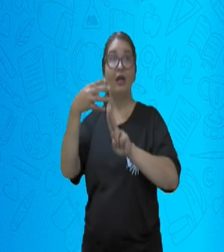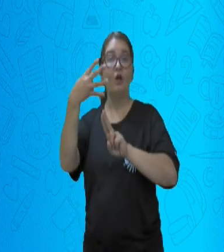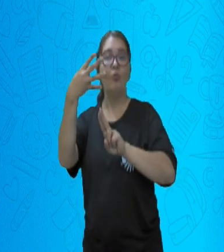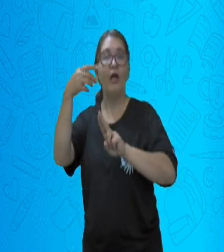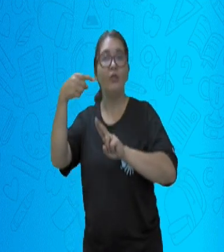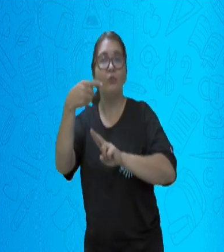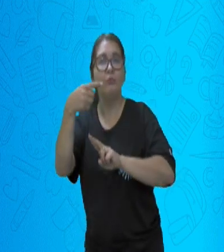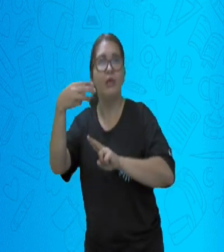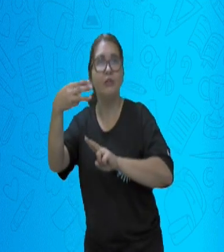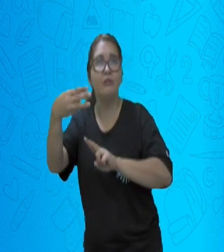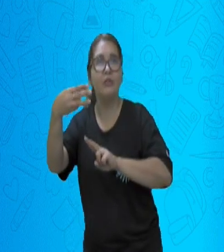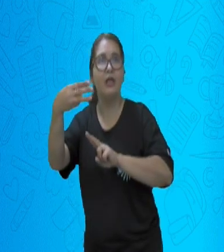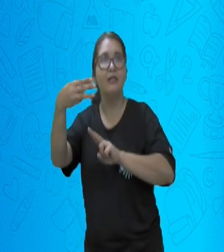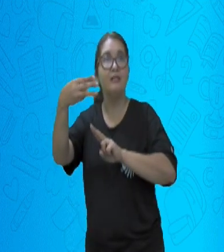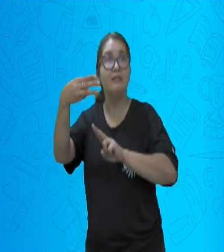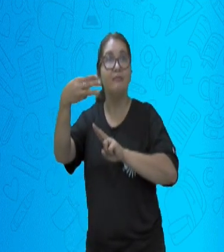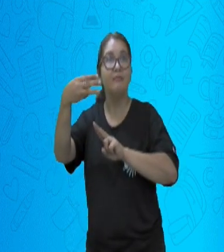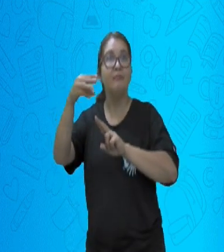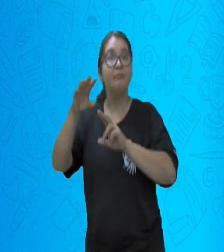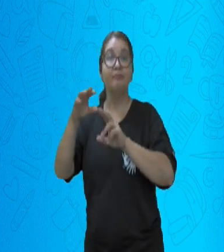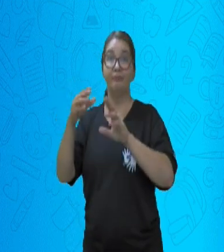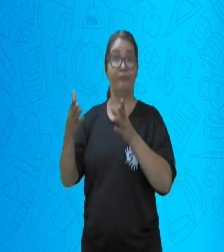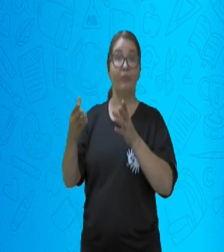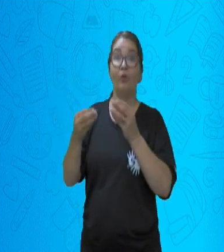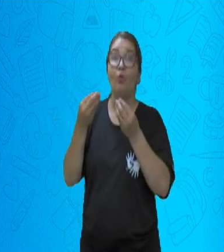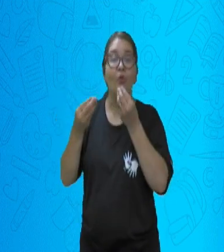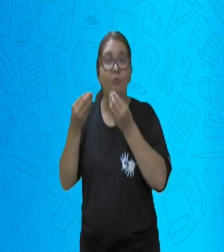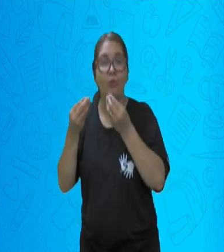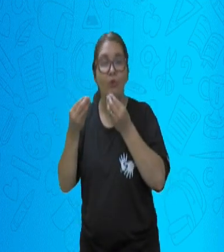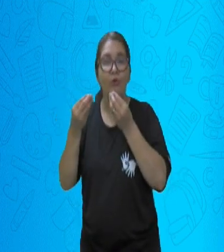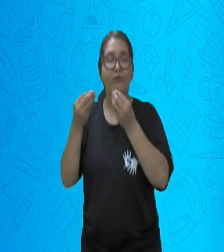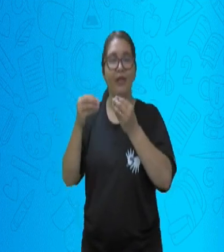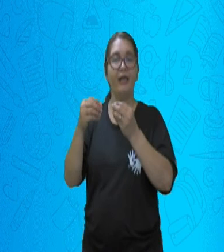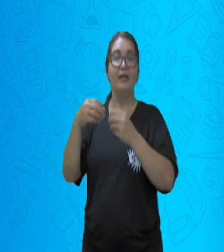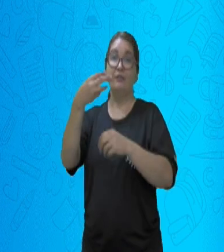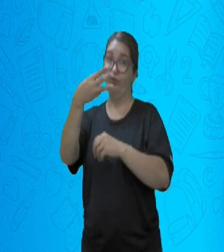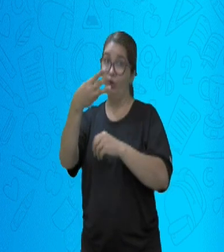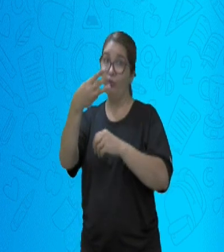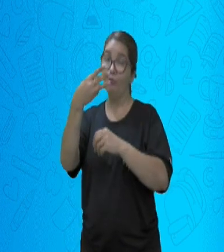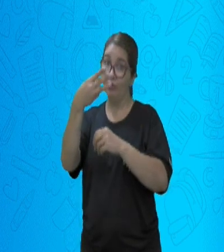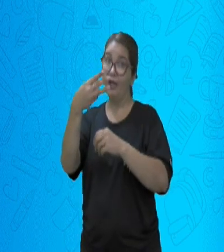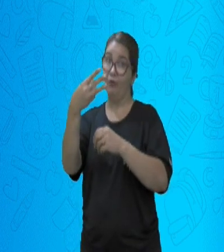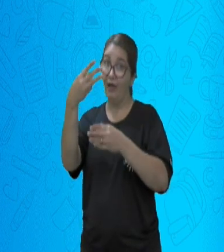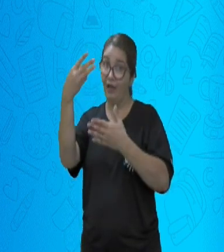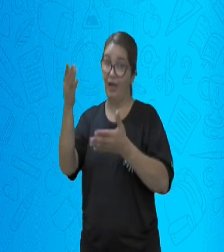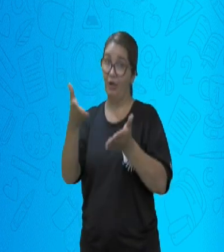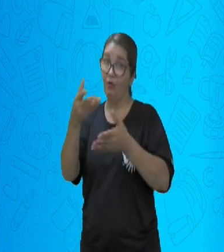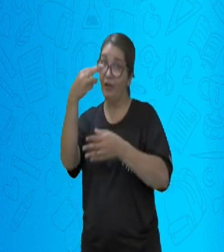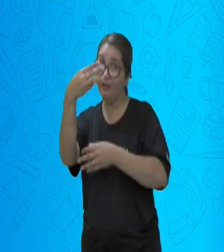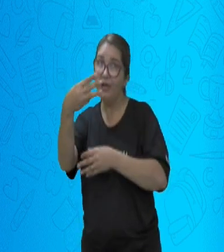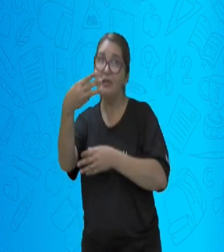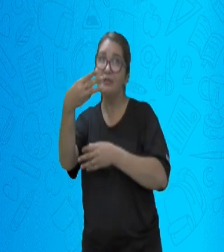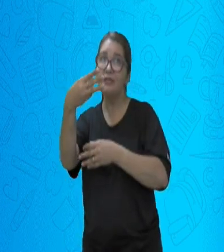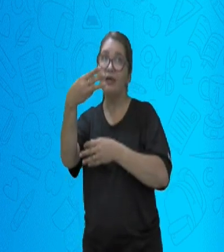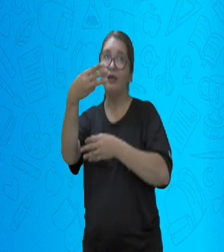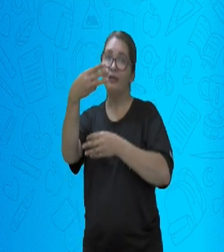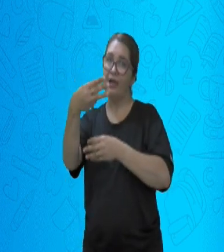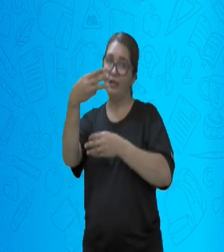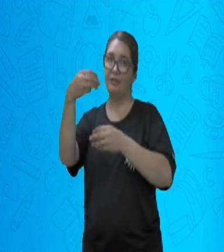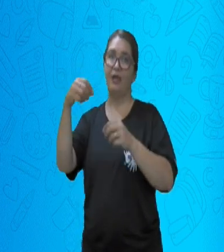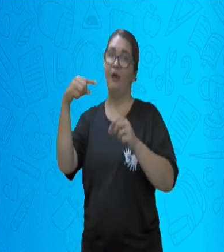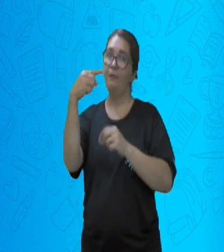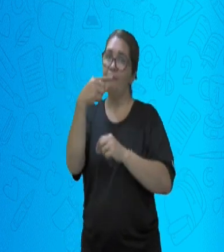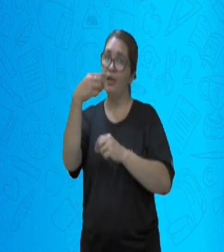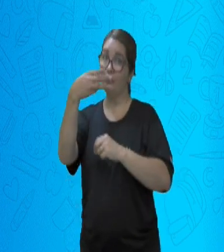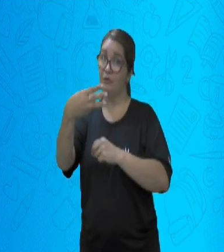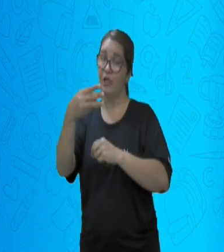é possível? Não dá certo. Então eu recorro a quem está na frente, unidades de milhar. Peguei uma unidade de milhar,